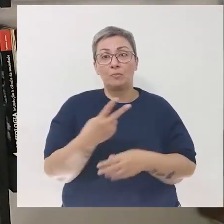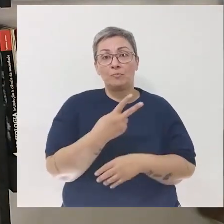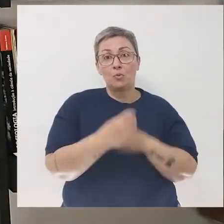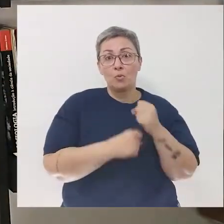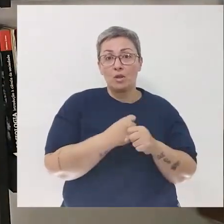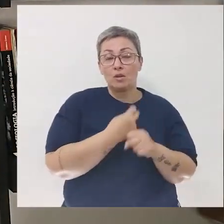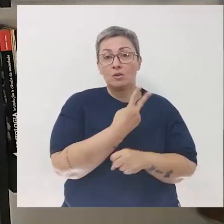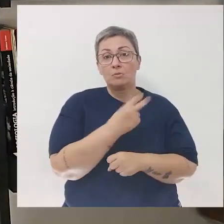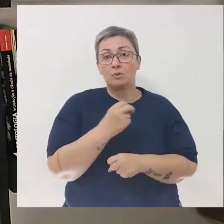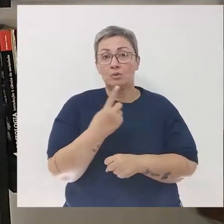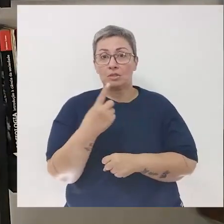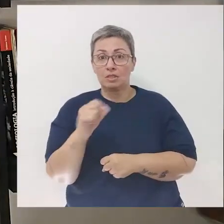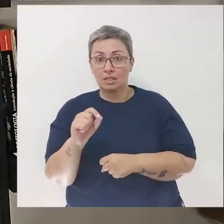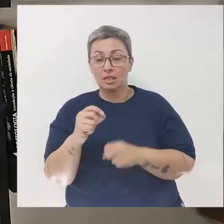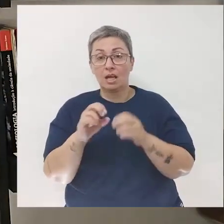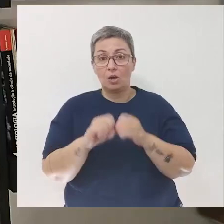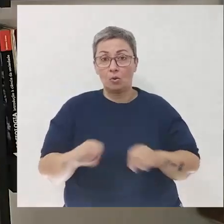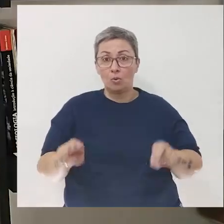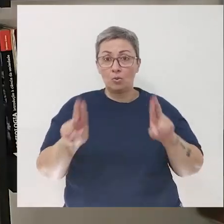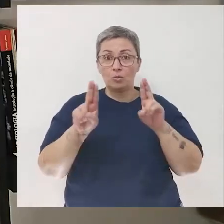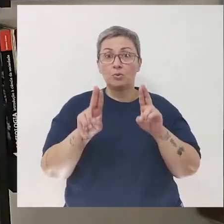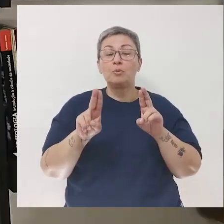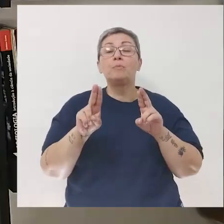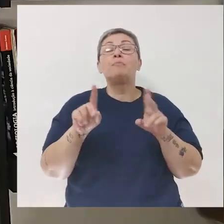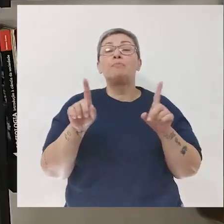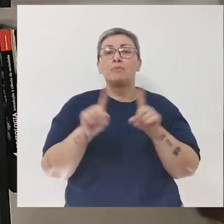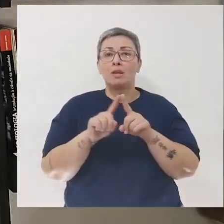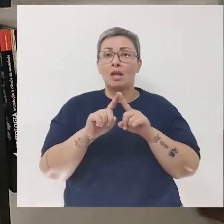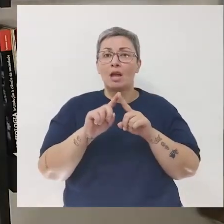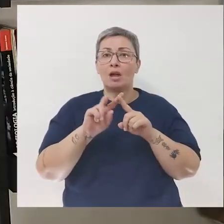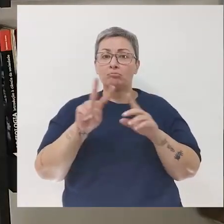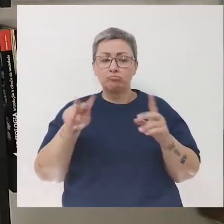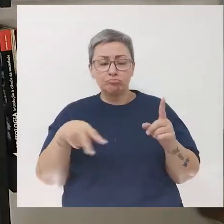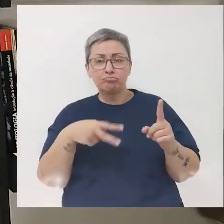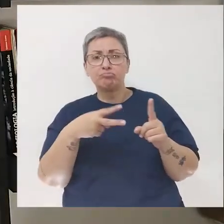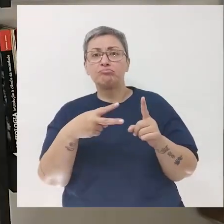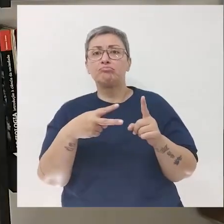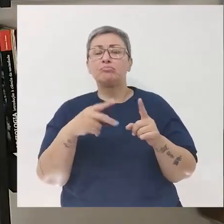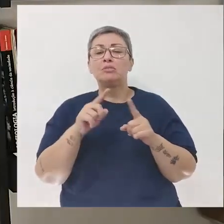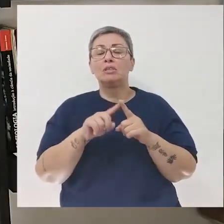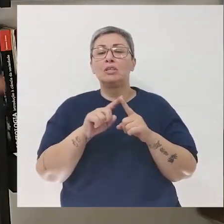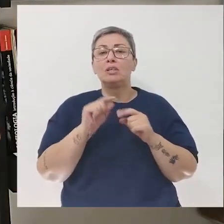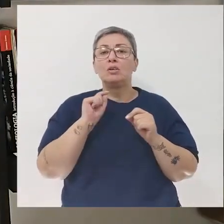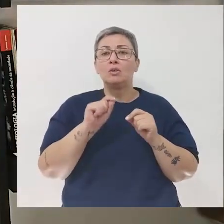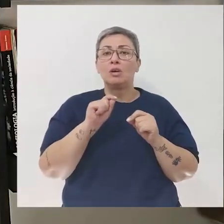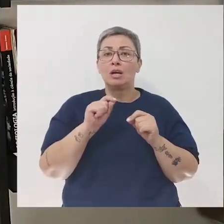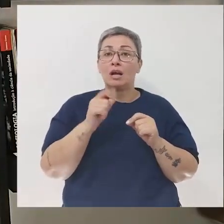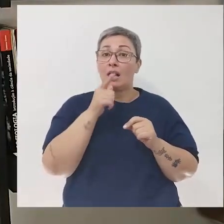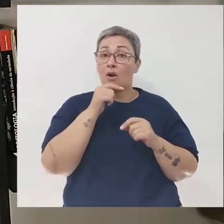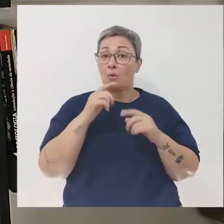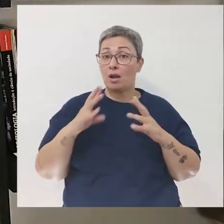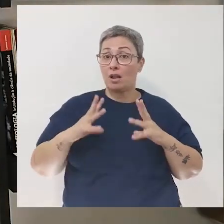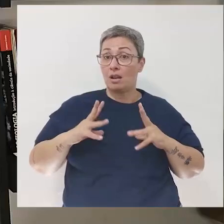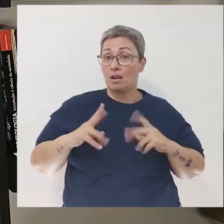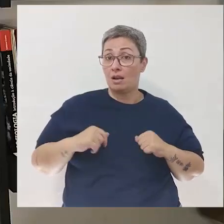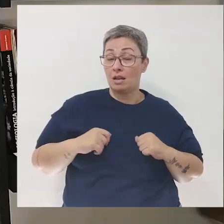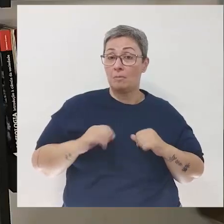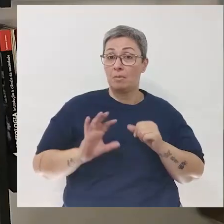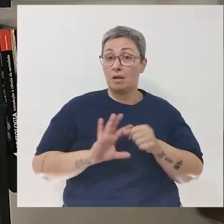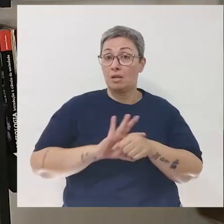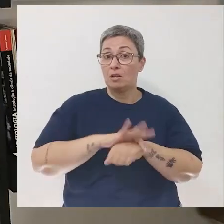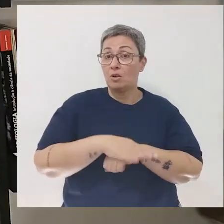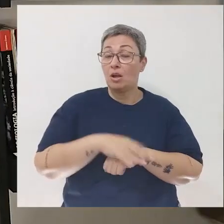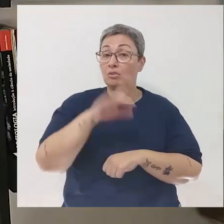a ONU, a Organização das Nações Unidas, reconheceu o direito à água limpa e segura como um direito